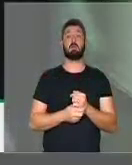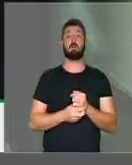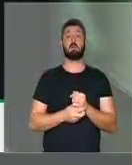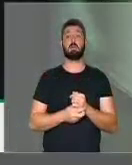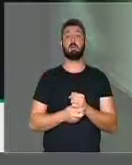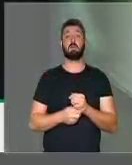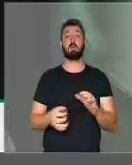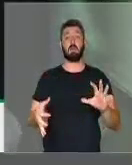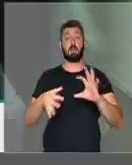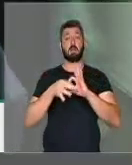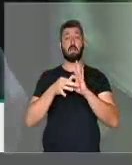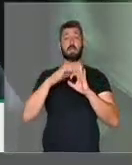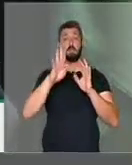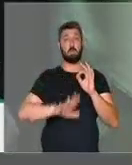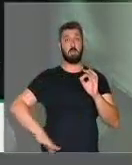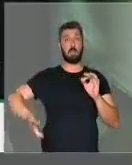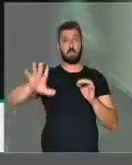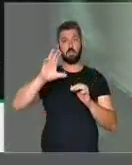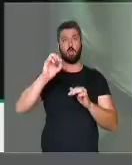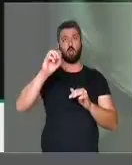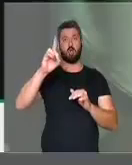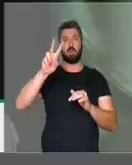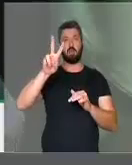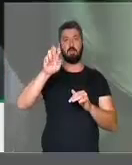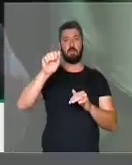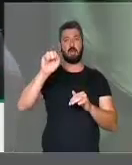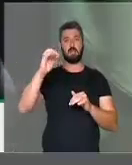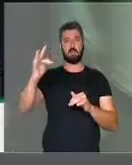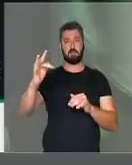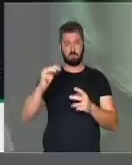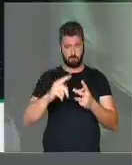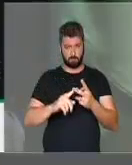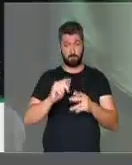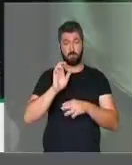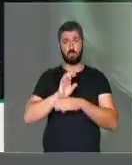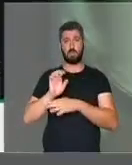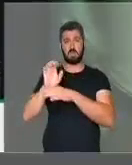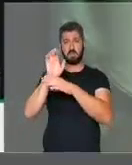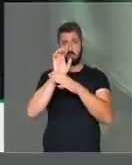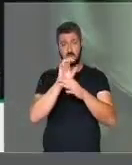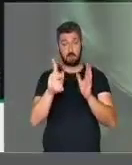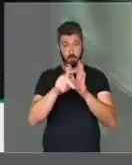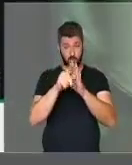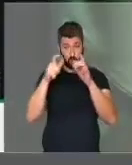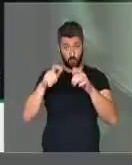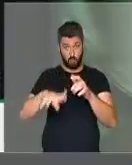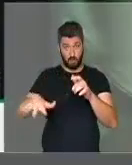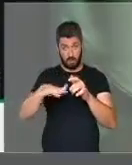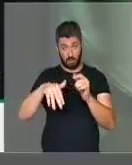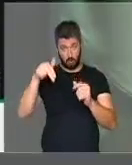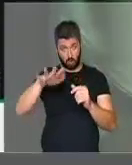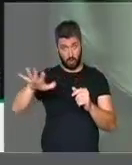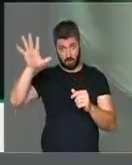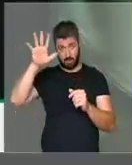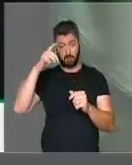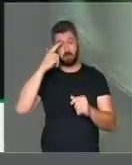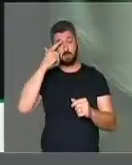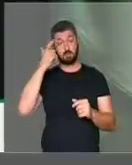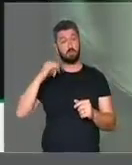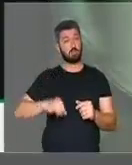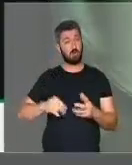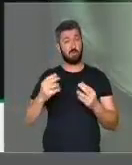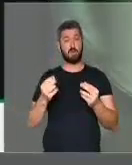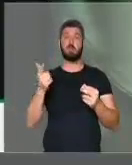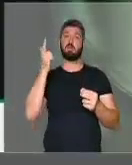Ministério da Integração Nacional, a Codevasf, os estados dessa região Nordeste, essa região